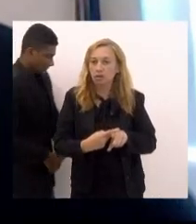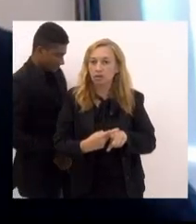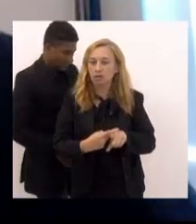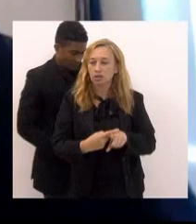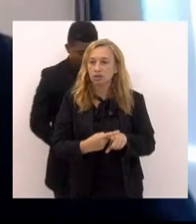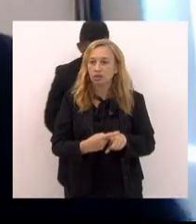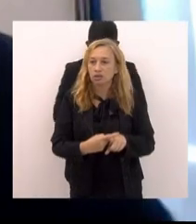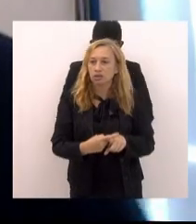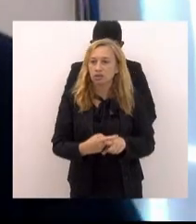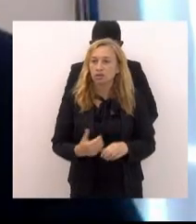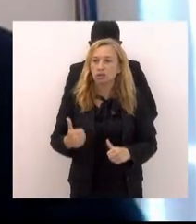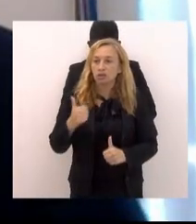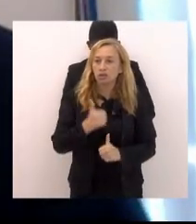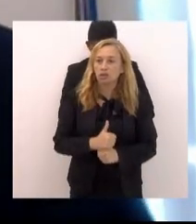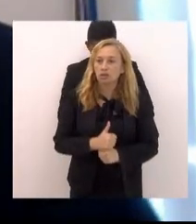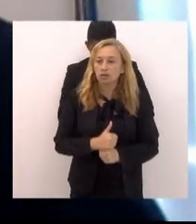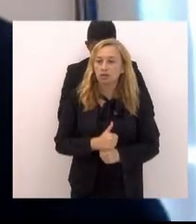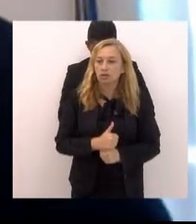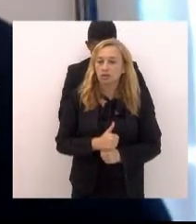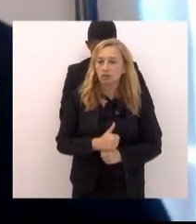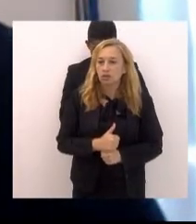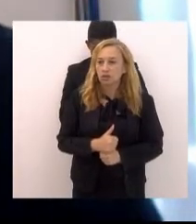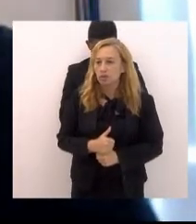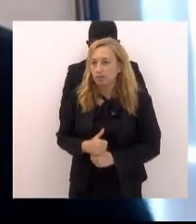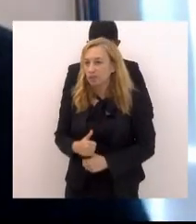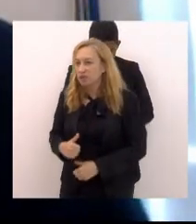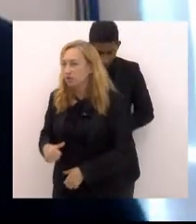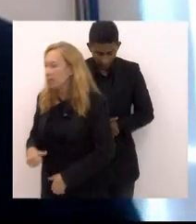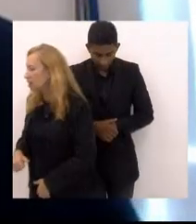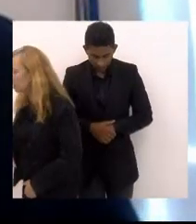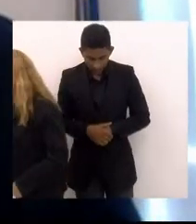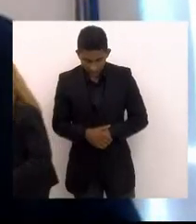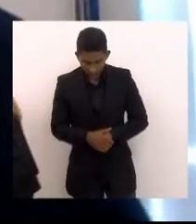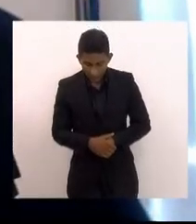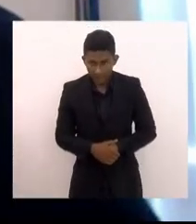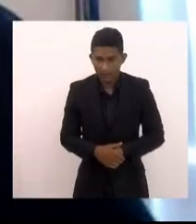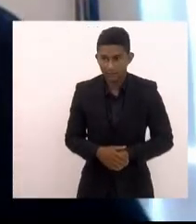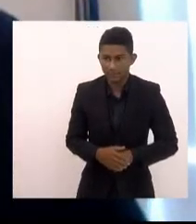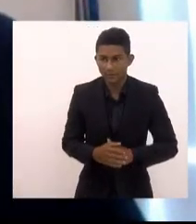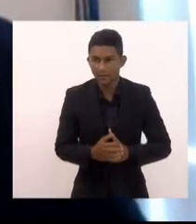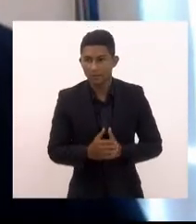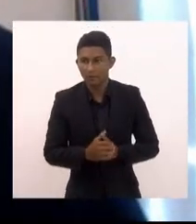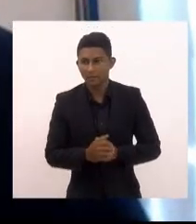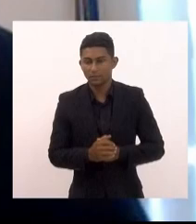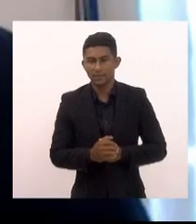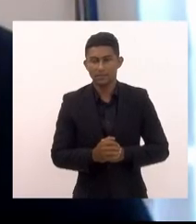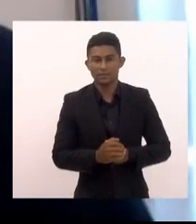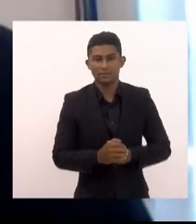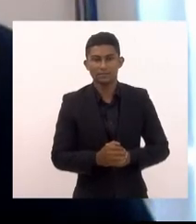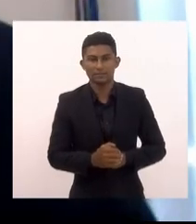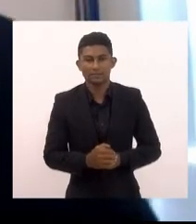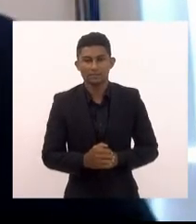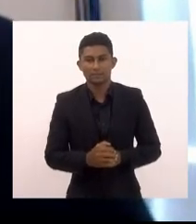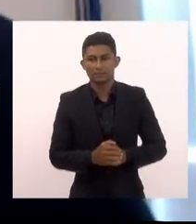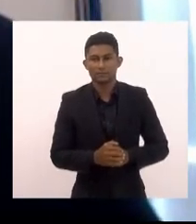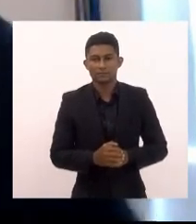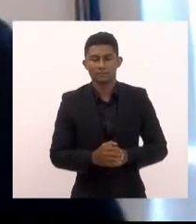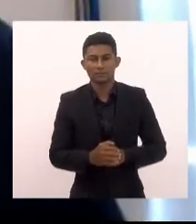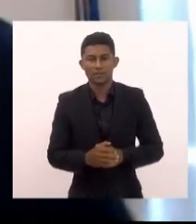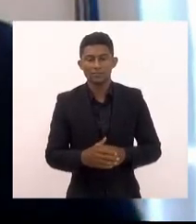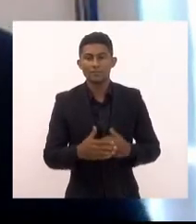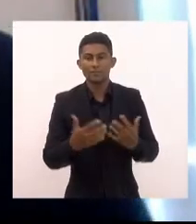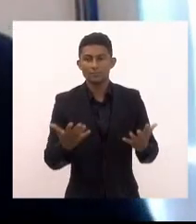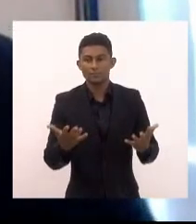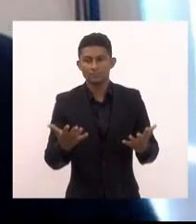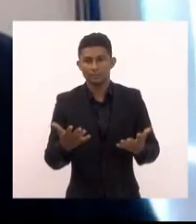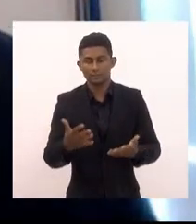que comprar EPIs, tendo que fechar horário, sendo que a própria Secretaria de Estado de Educação só mandou a grade de horário